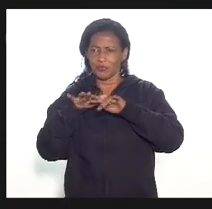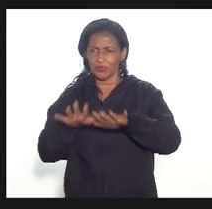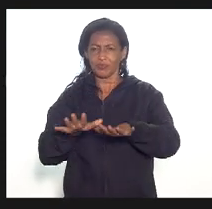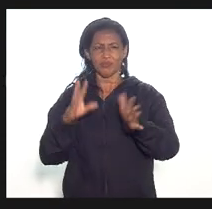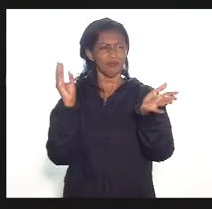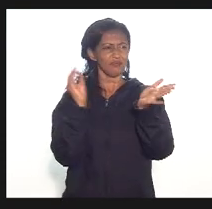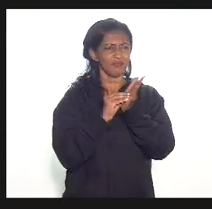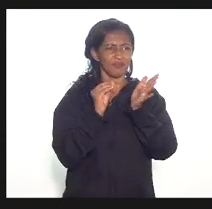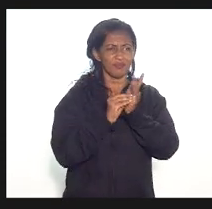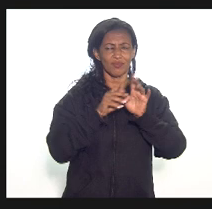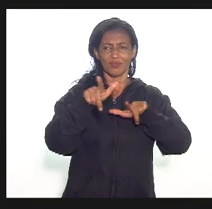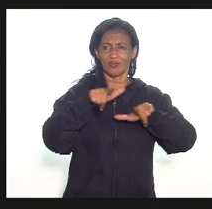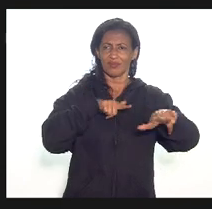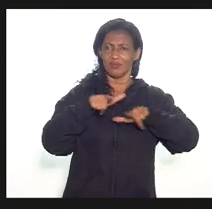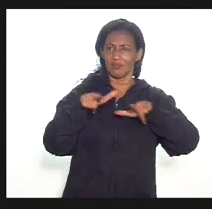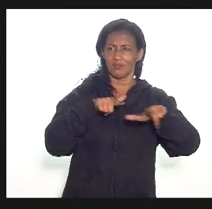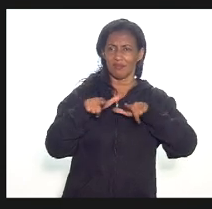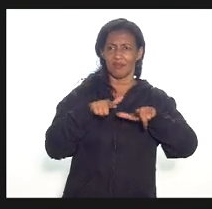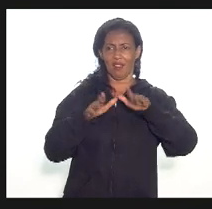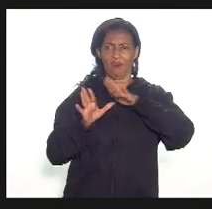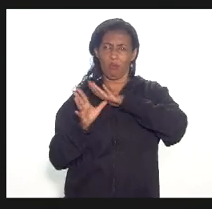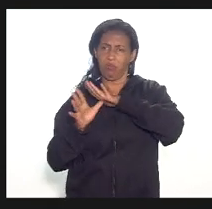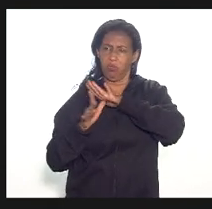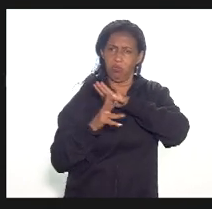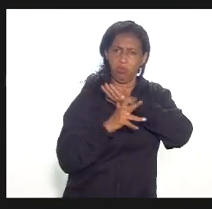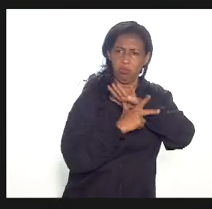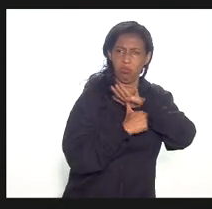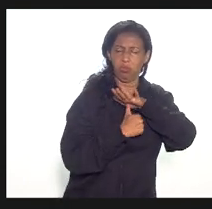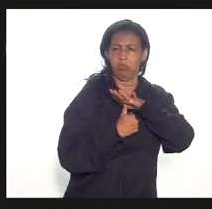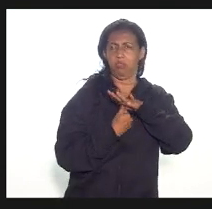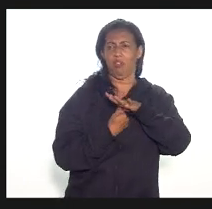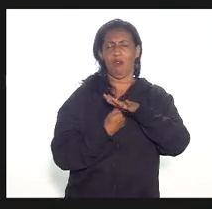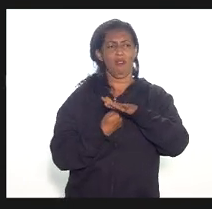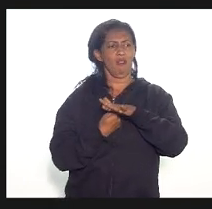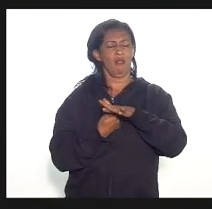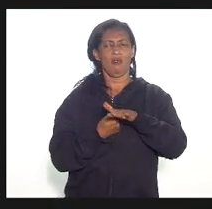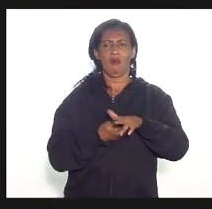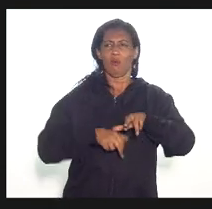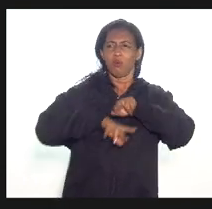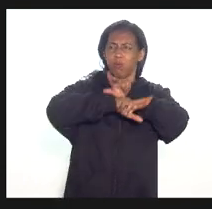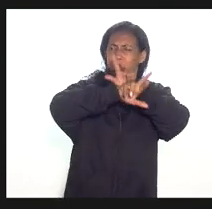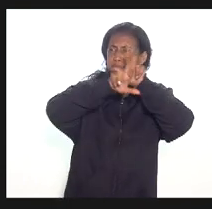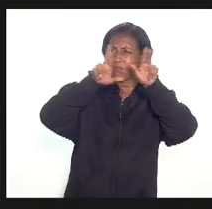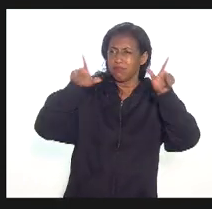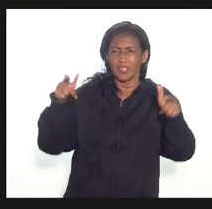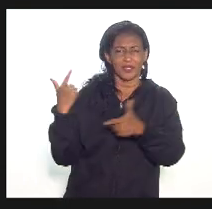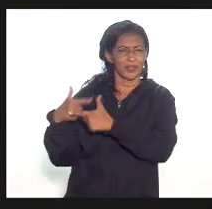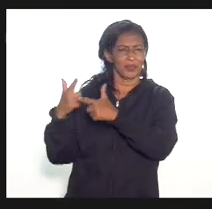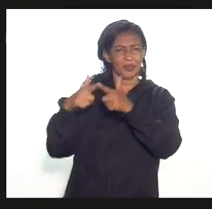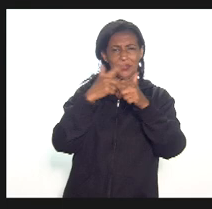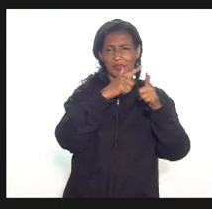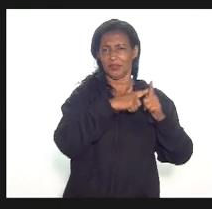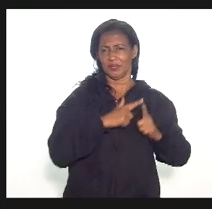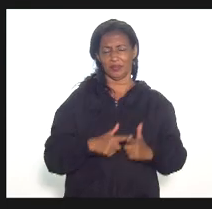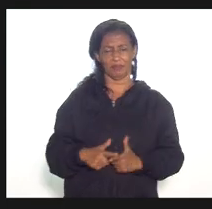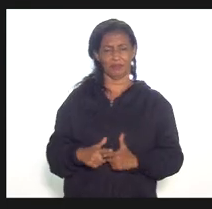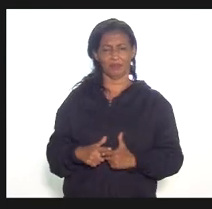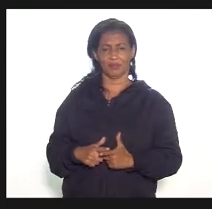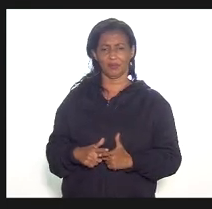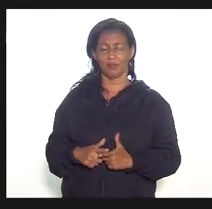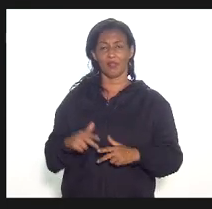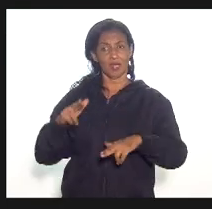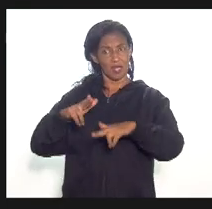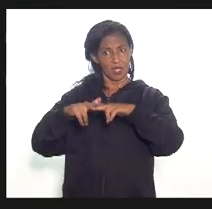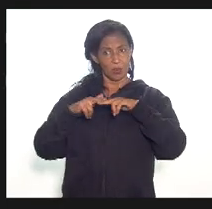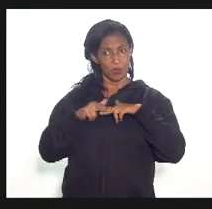desemprego seja por causa da corrupção seja por causa de diversos fatores e por causa